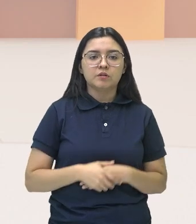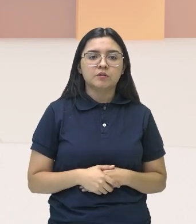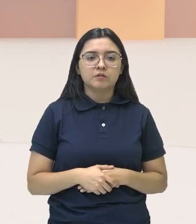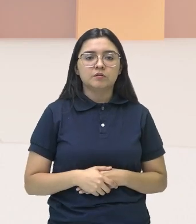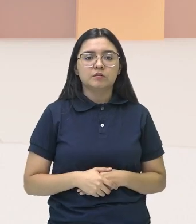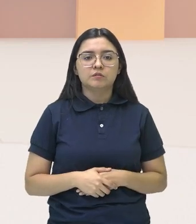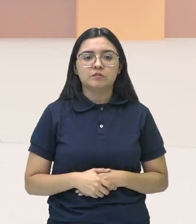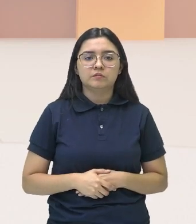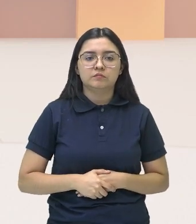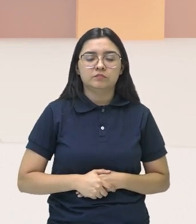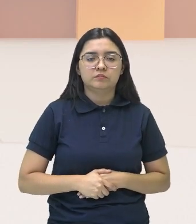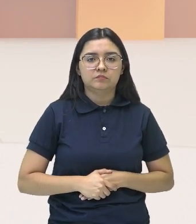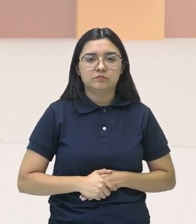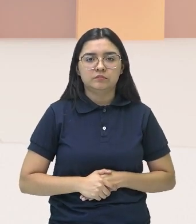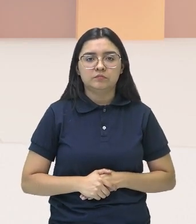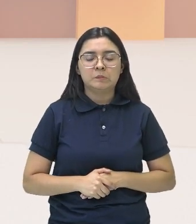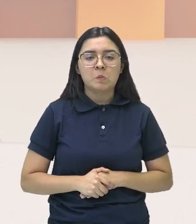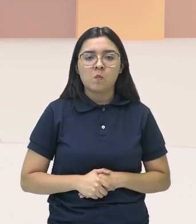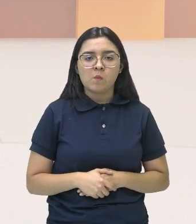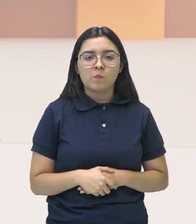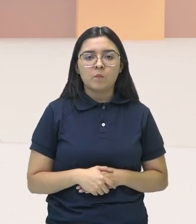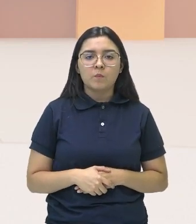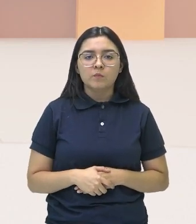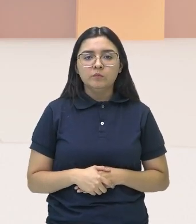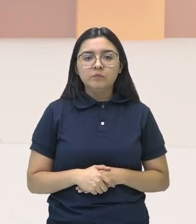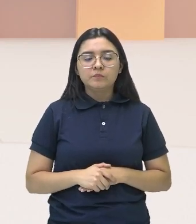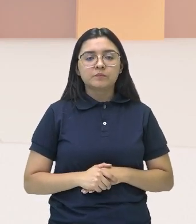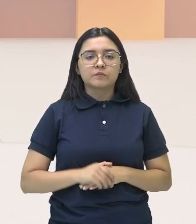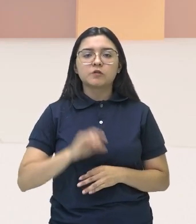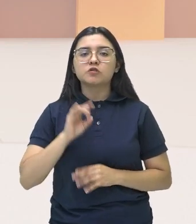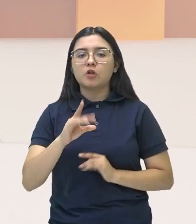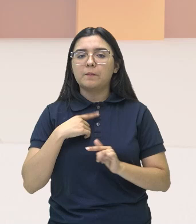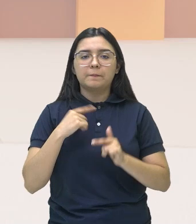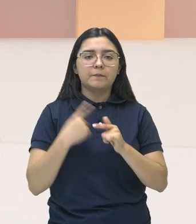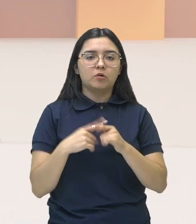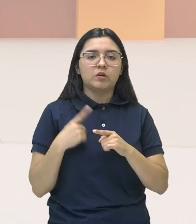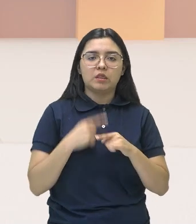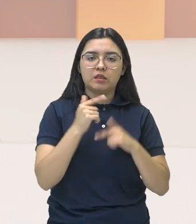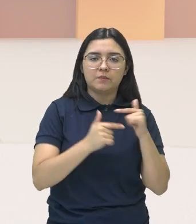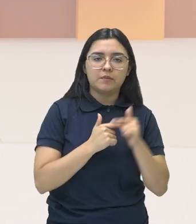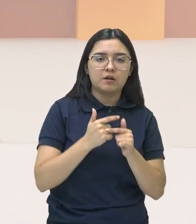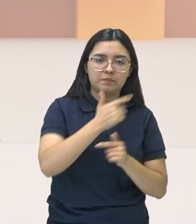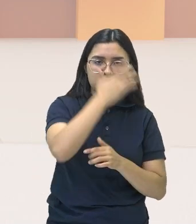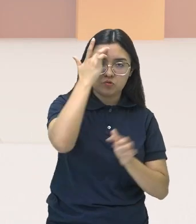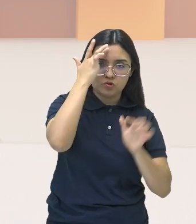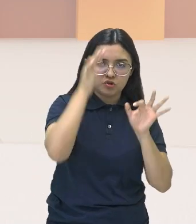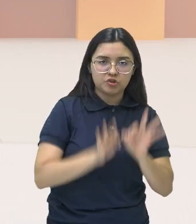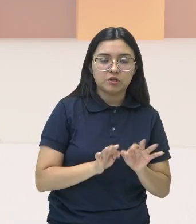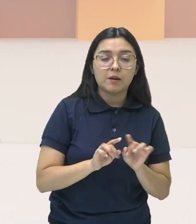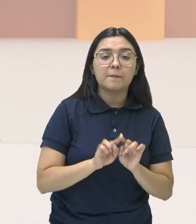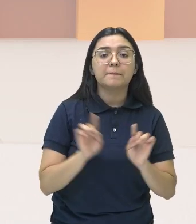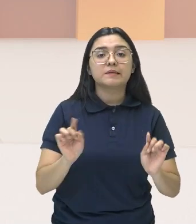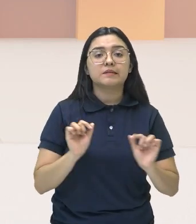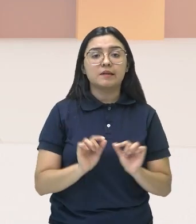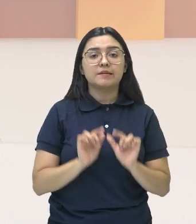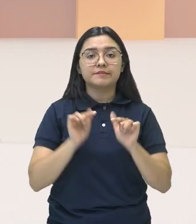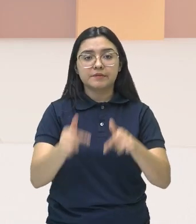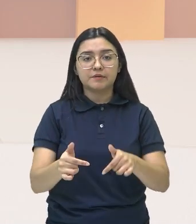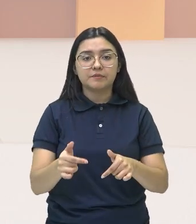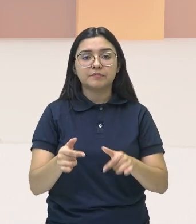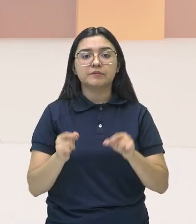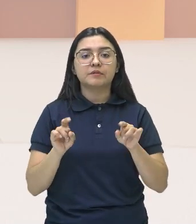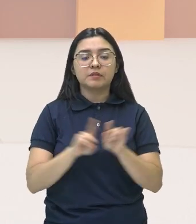O trabalho simplesmente dignifica o homem, só por ser o trabalho. Não, mas é na ação,